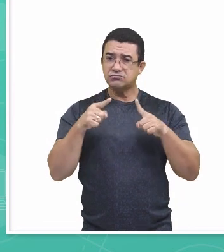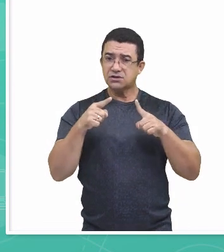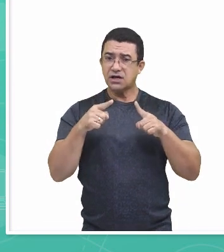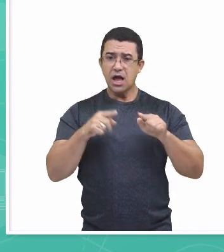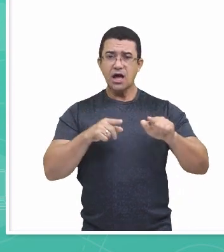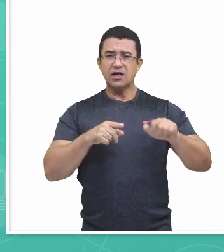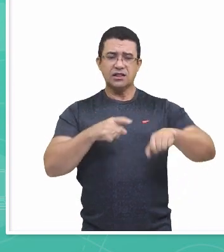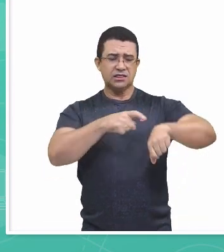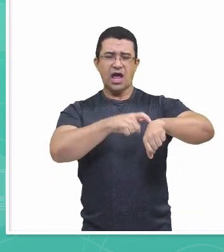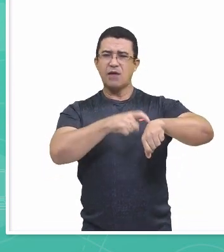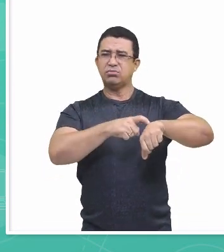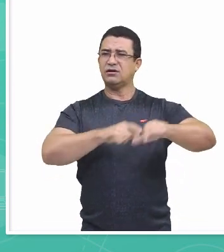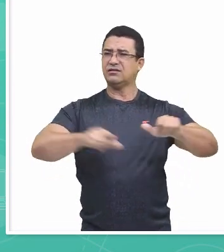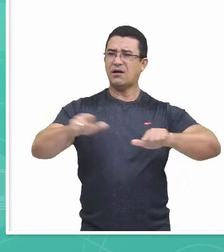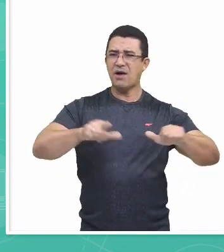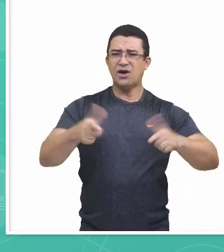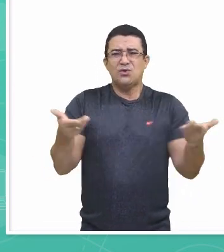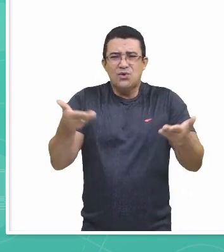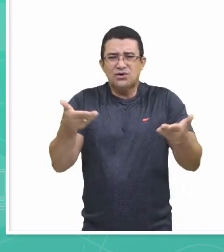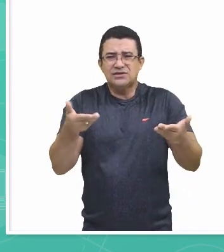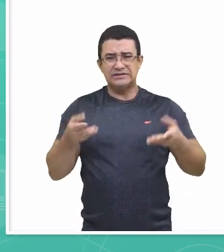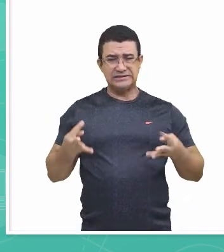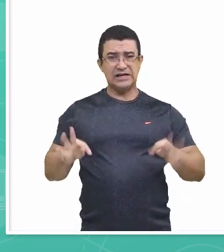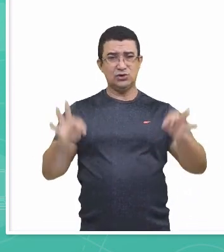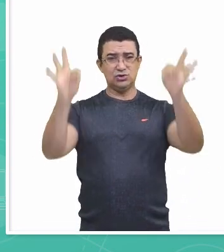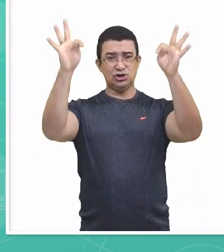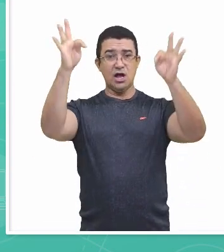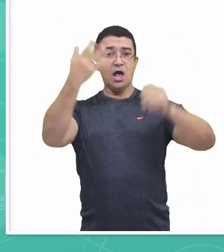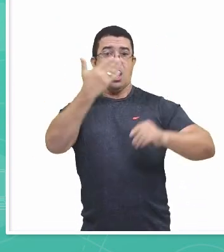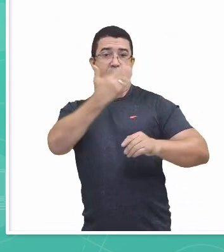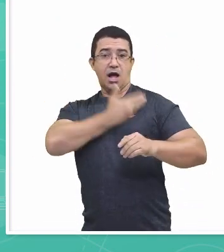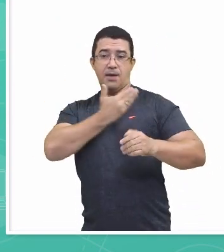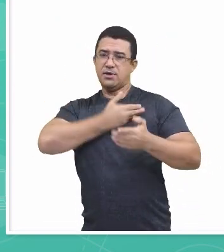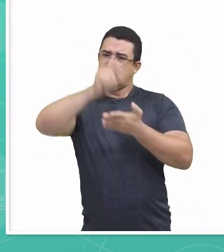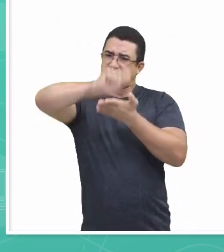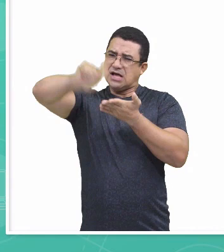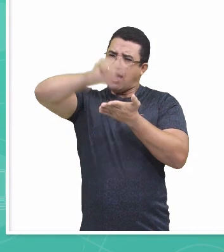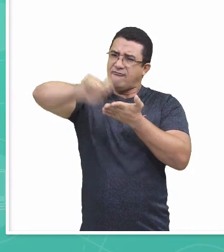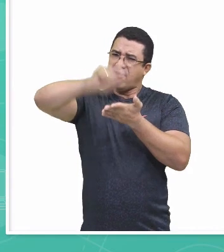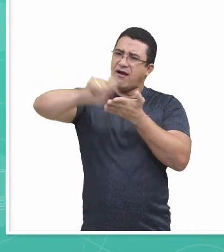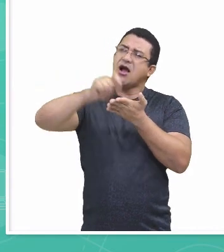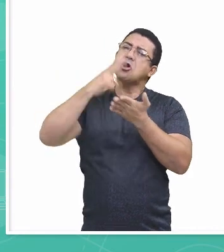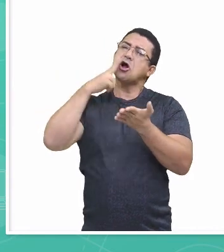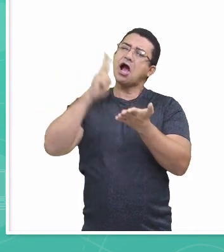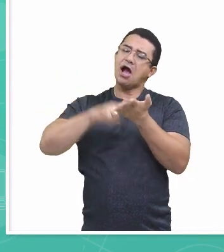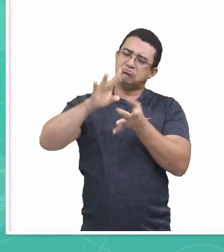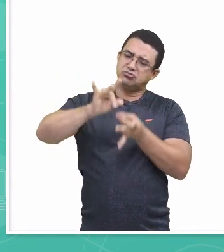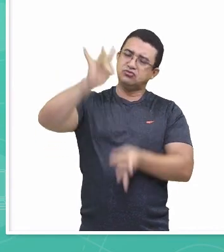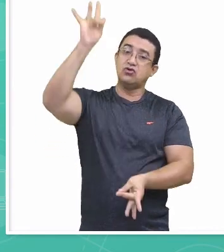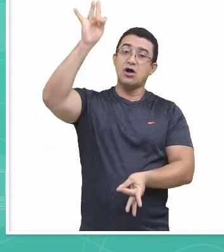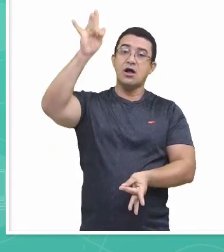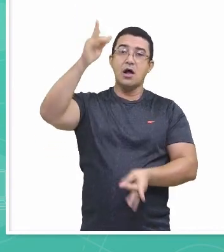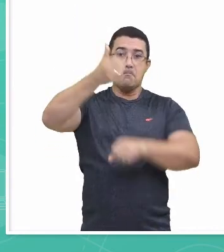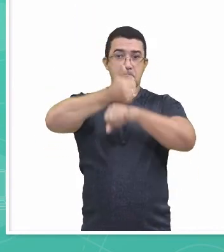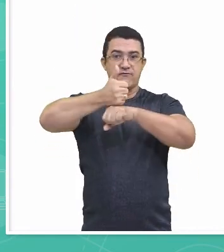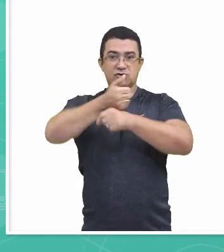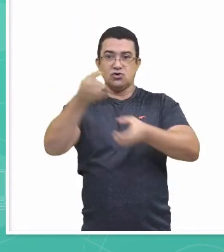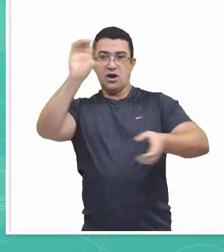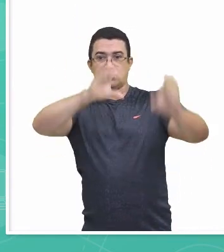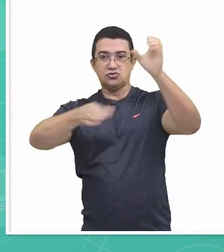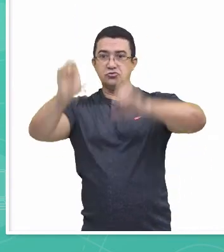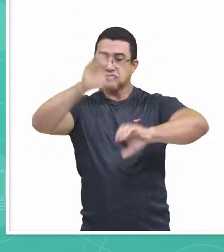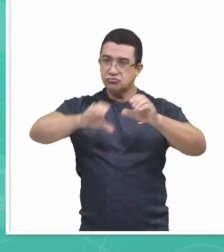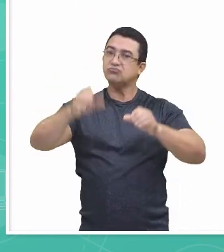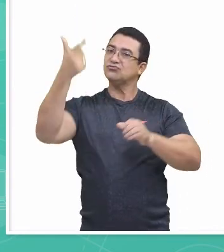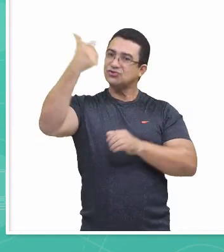mais, tecnologia. Amigos escreverão longas cartas, cientistas inventarão novamente o bonde e a